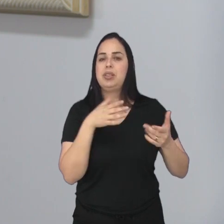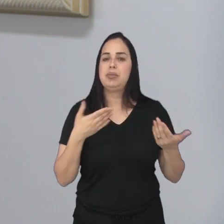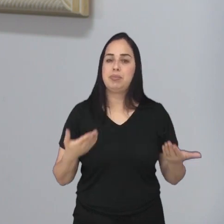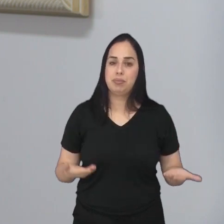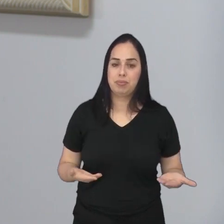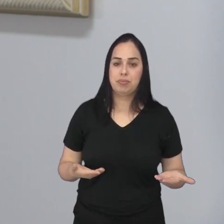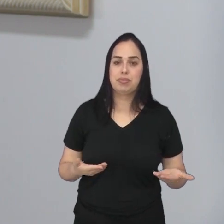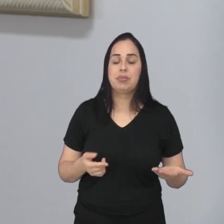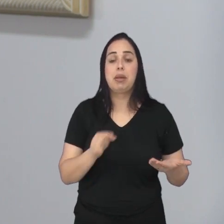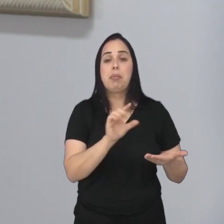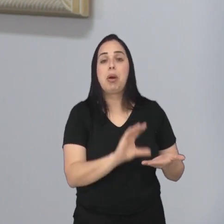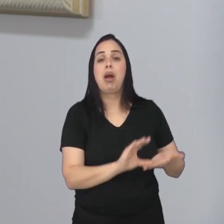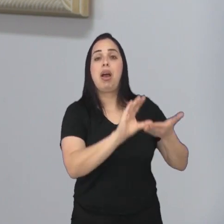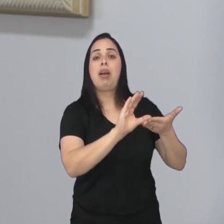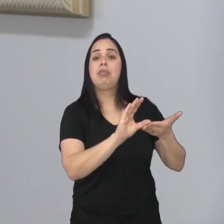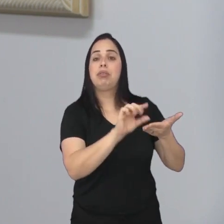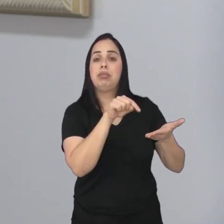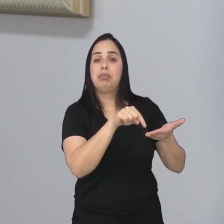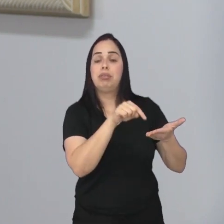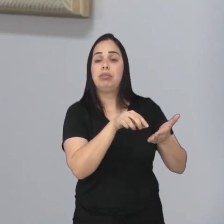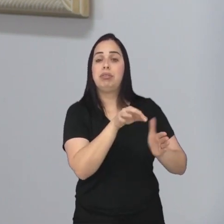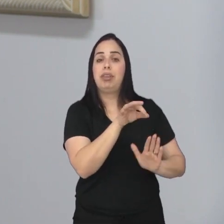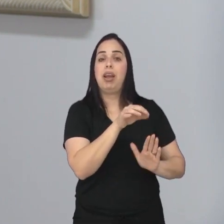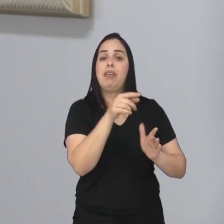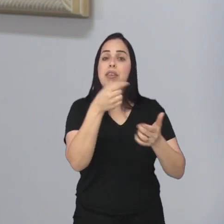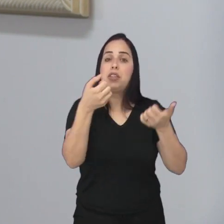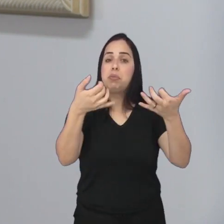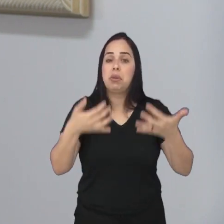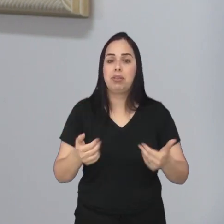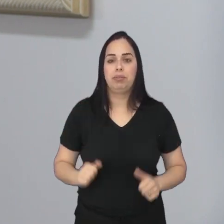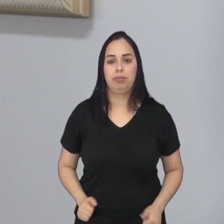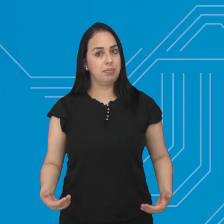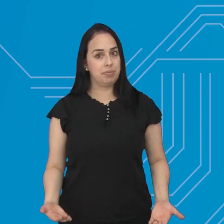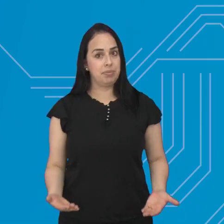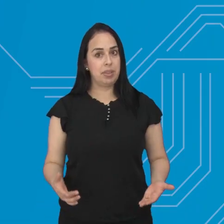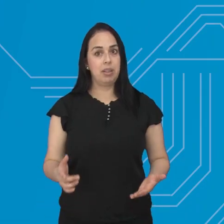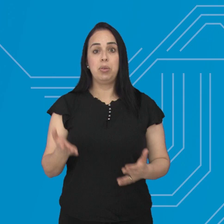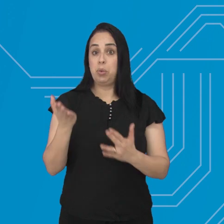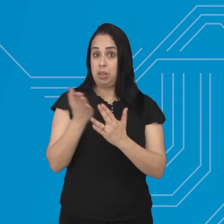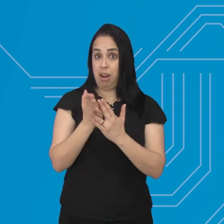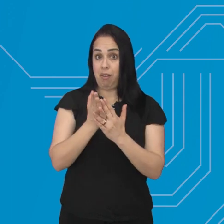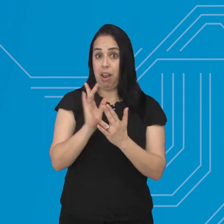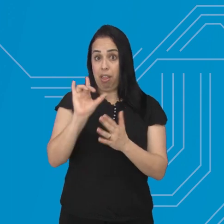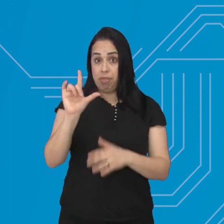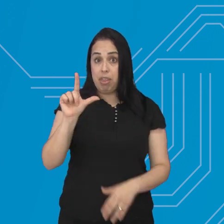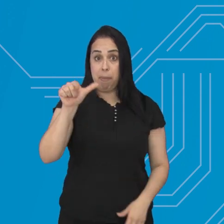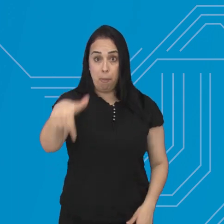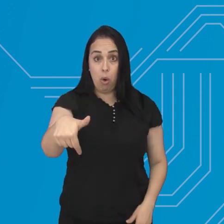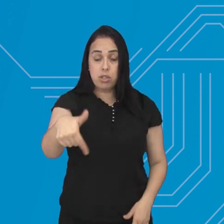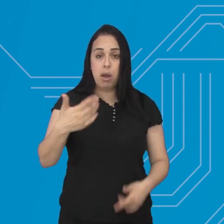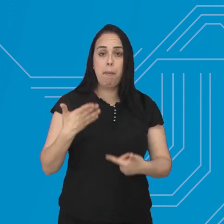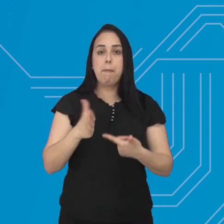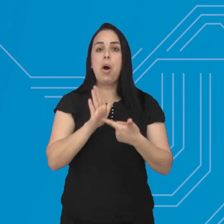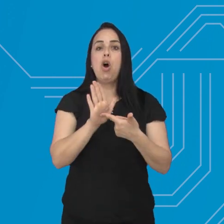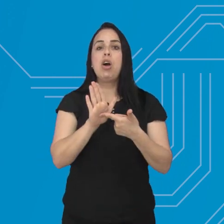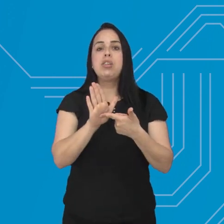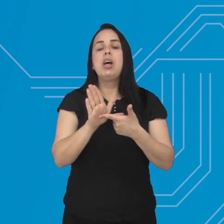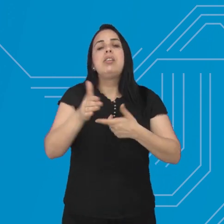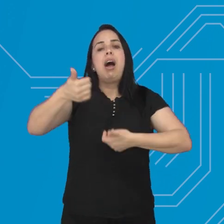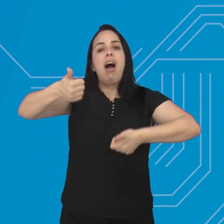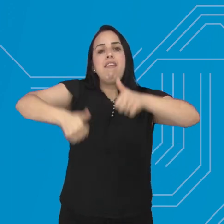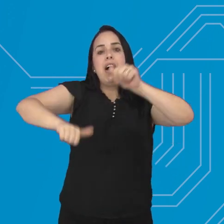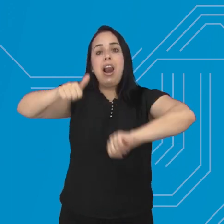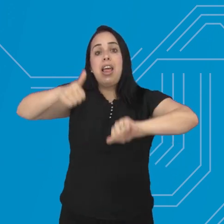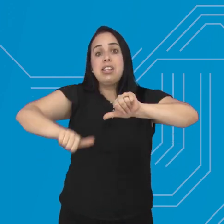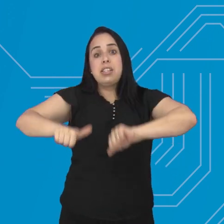das indicações feitas pelo Conselho Municipal do Ambiente. Depois do intervalo, a gente mostra o resultado da